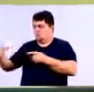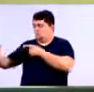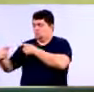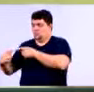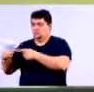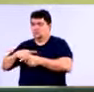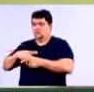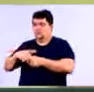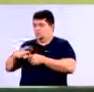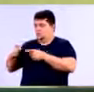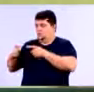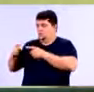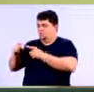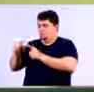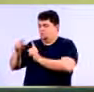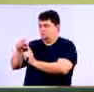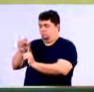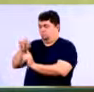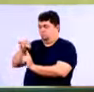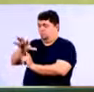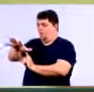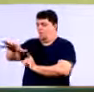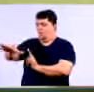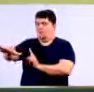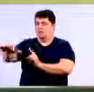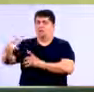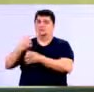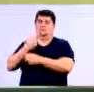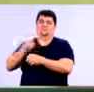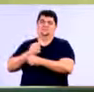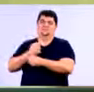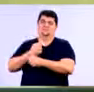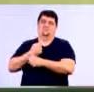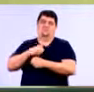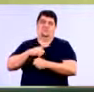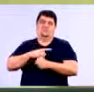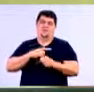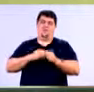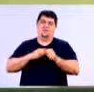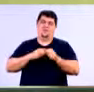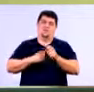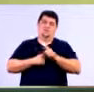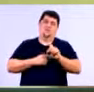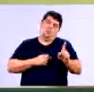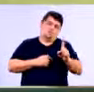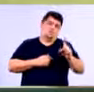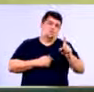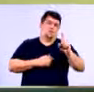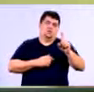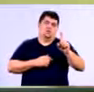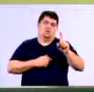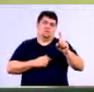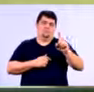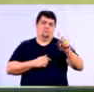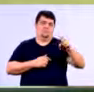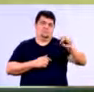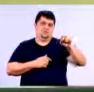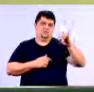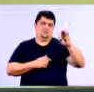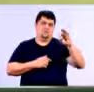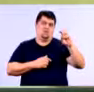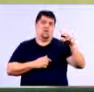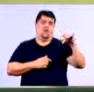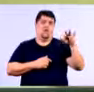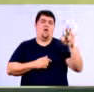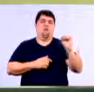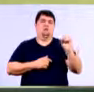está ligado a todo o sistema econômico. Em oposição aos riscos sistemáticos, existem os riscos não sistemáticos, que são aqueles